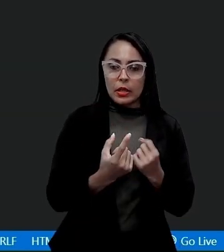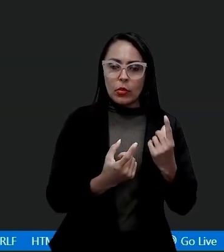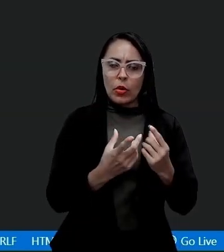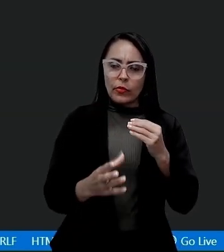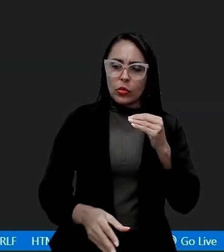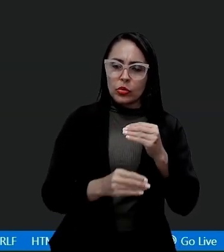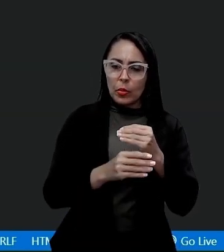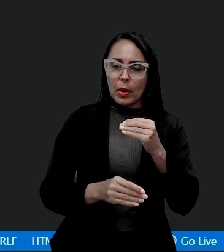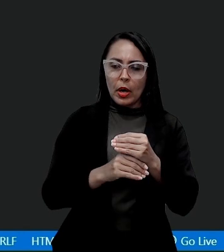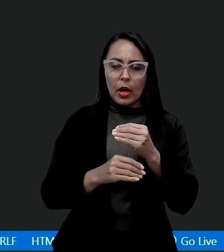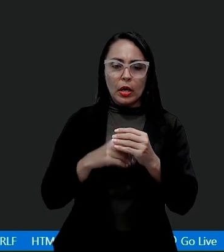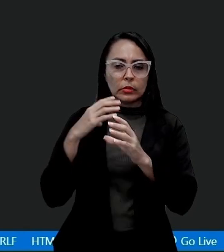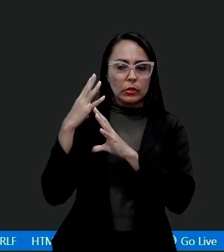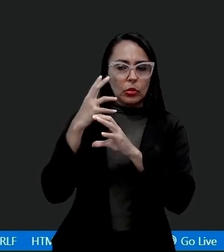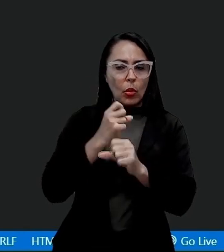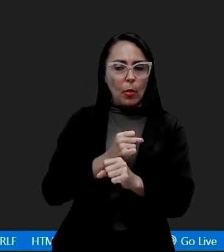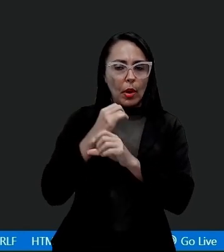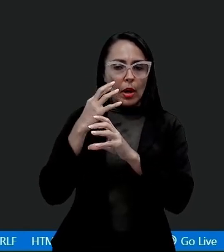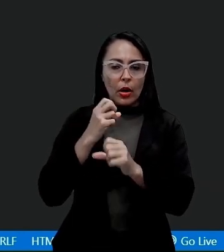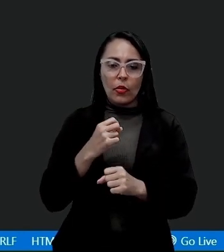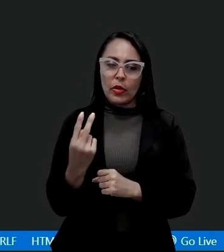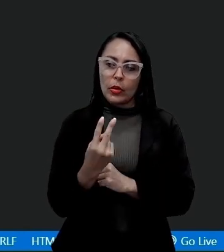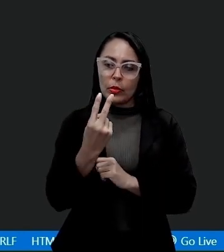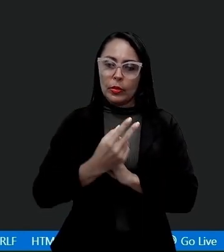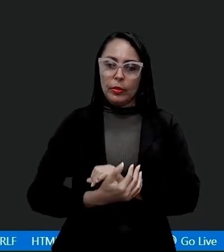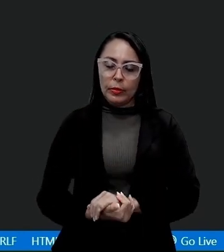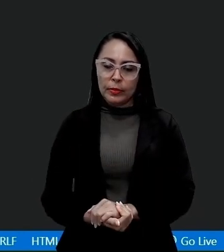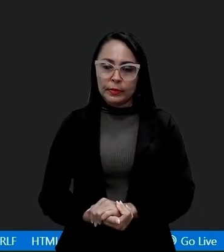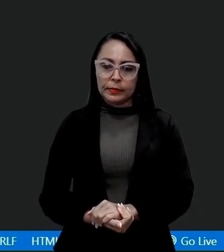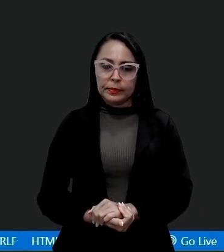vou somar mais esse valor.